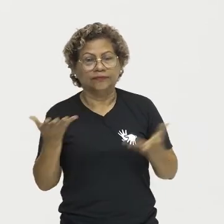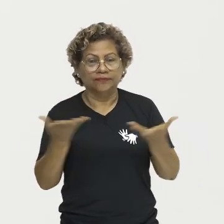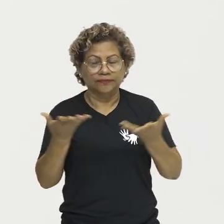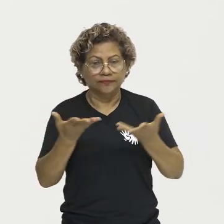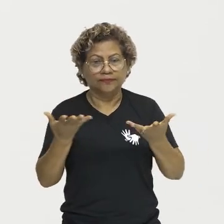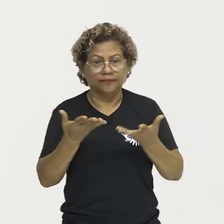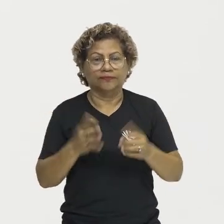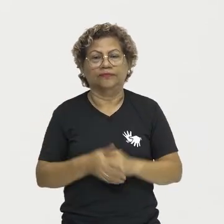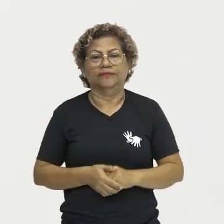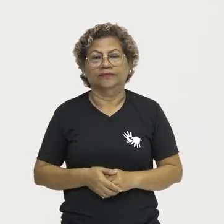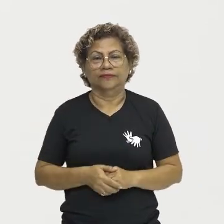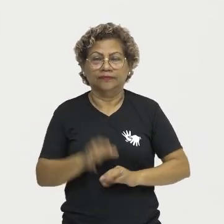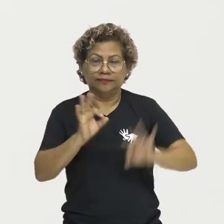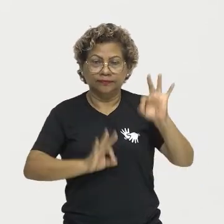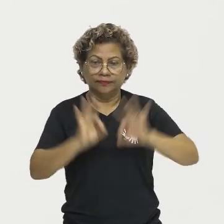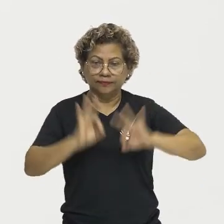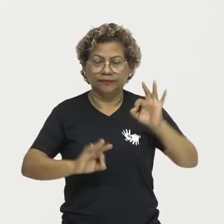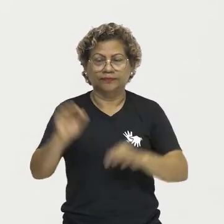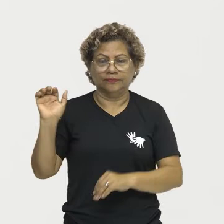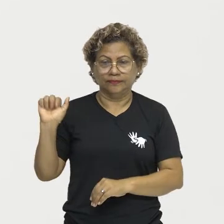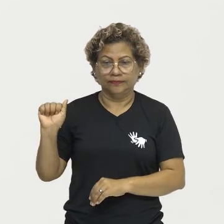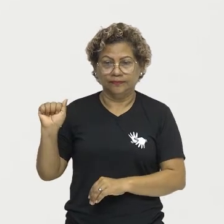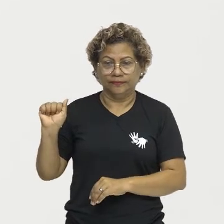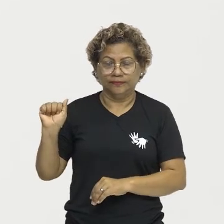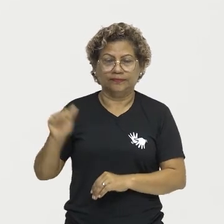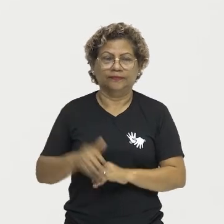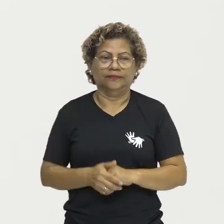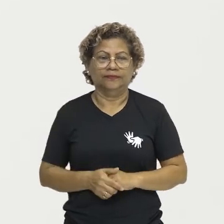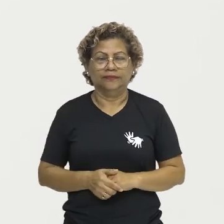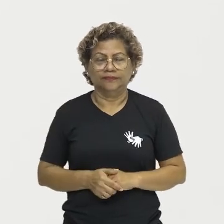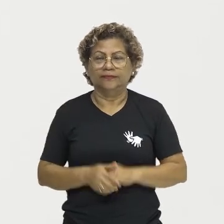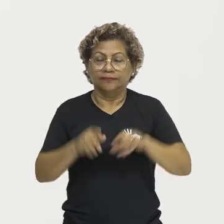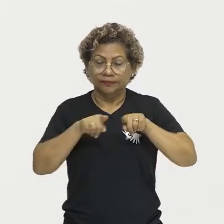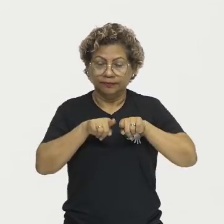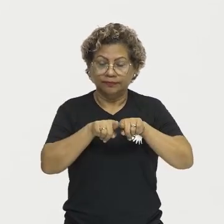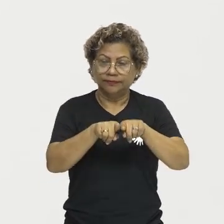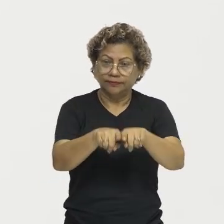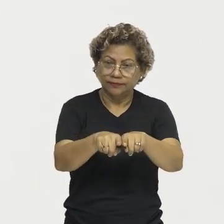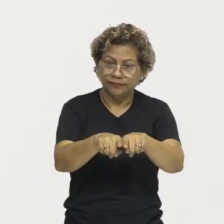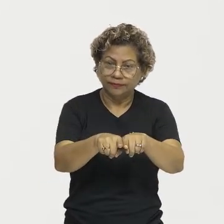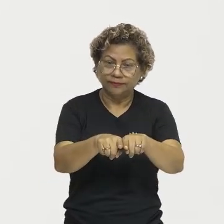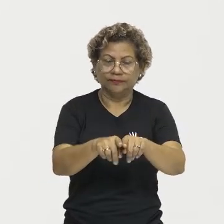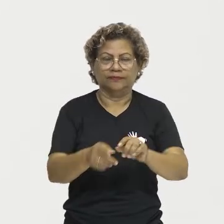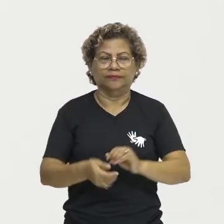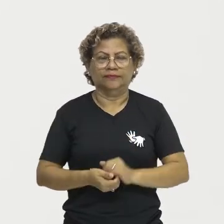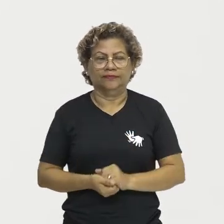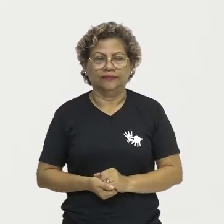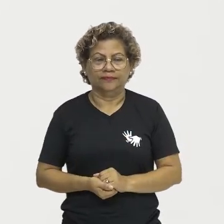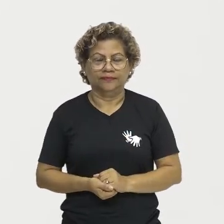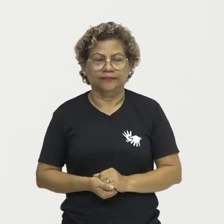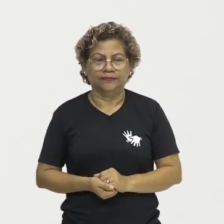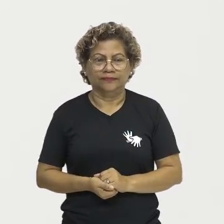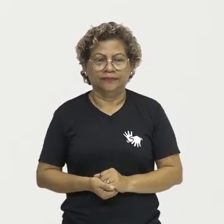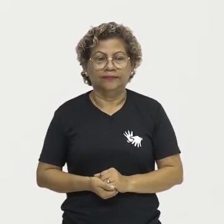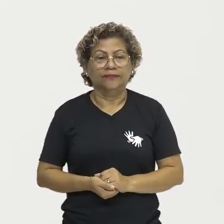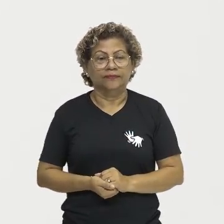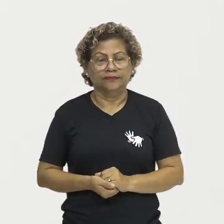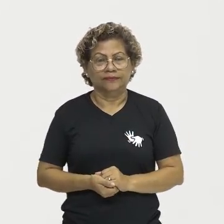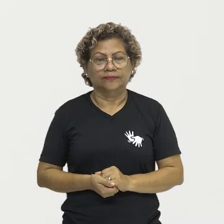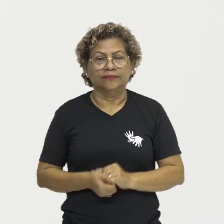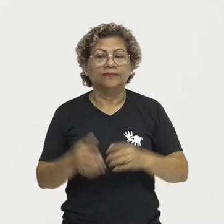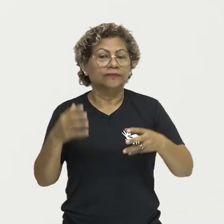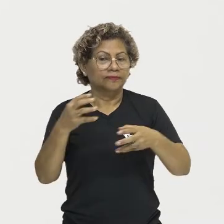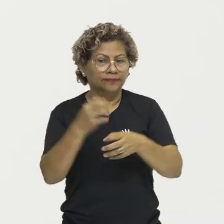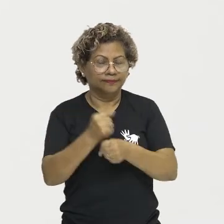solução da letra A, então. Na letra A, quando elas têm mesma direção e mesmo sentido, a resultante é a